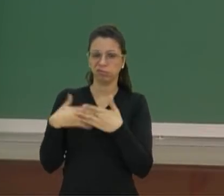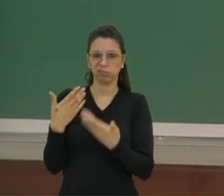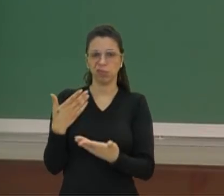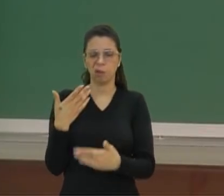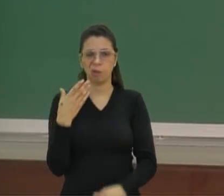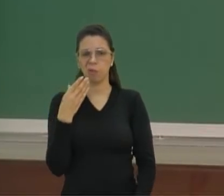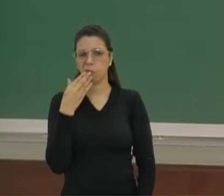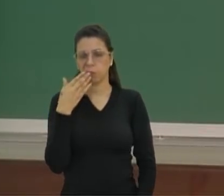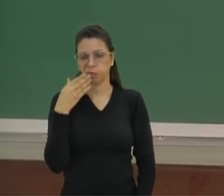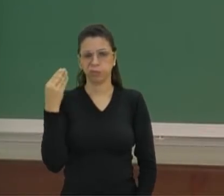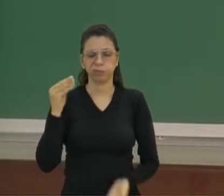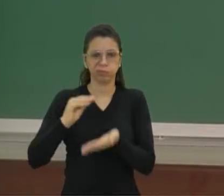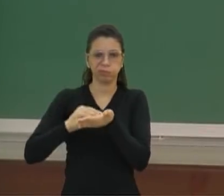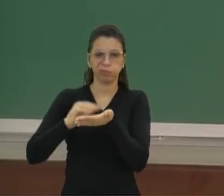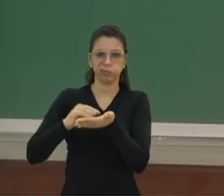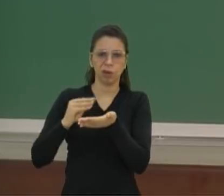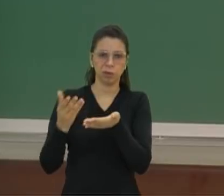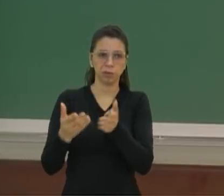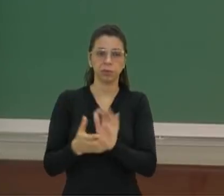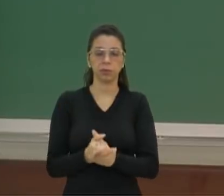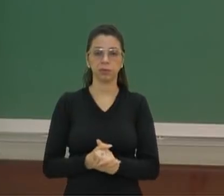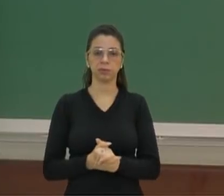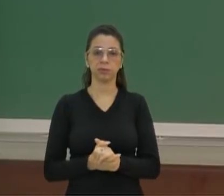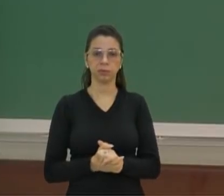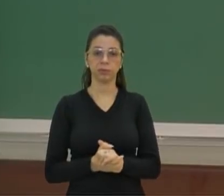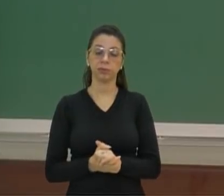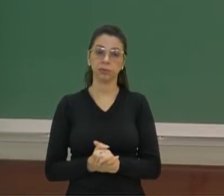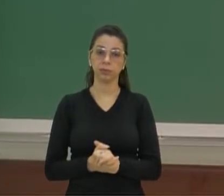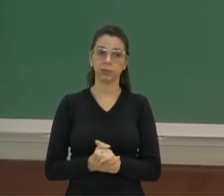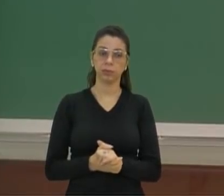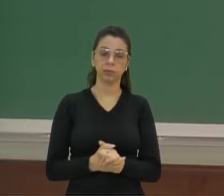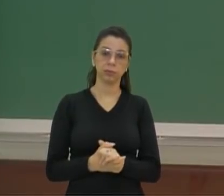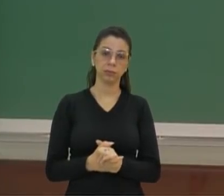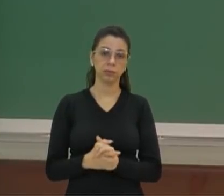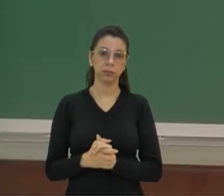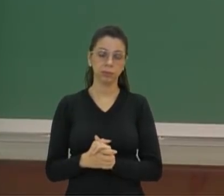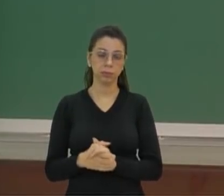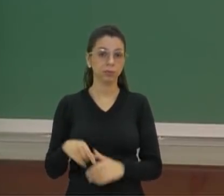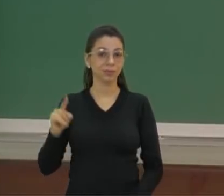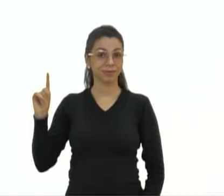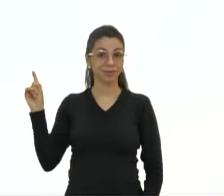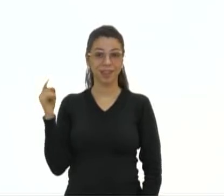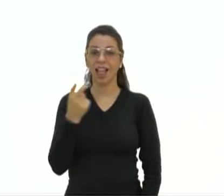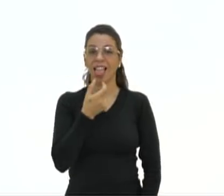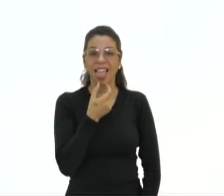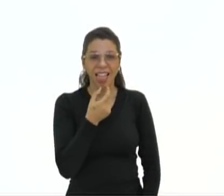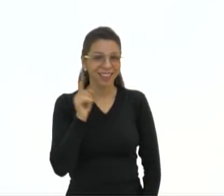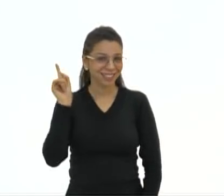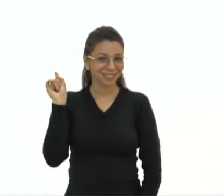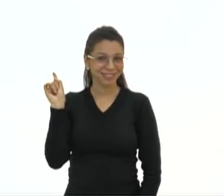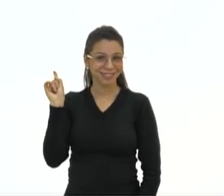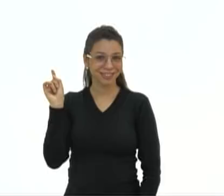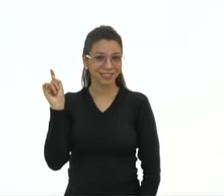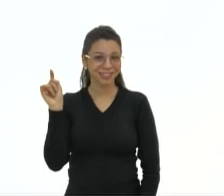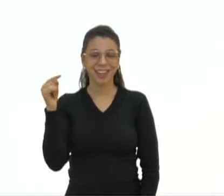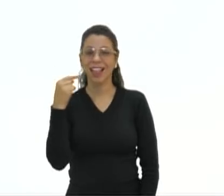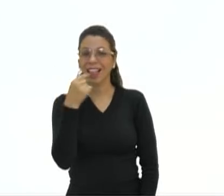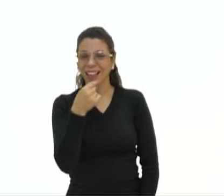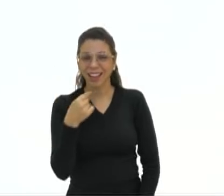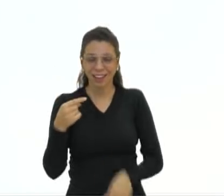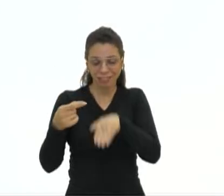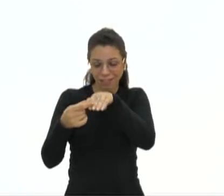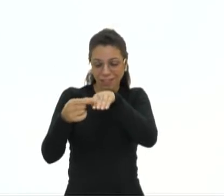muito gosto, mas isso é temporário. Olha o que eu trago para vocês, uma língua. Na língua